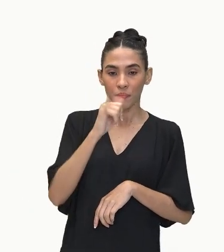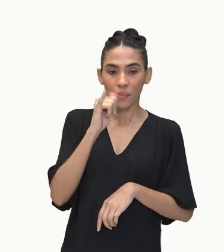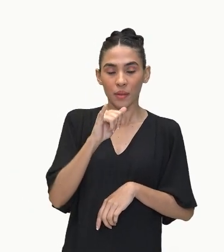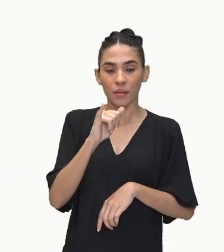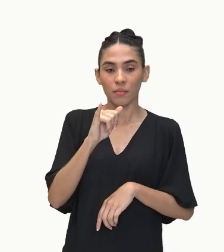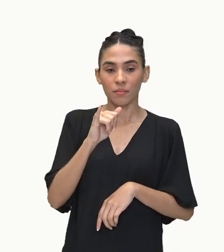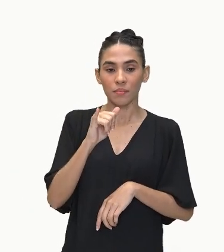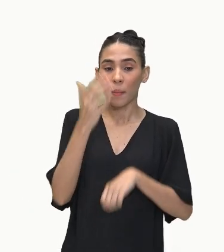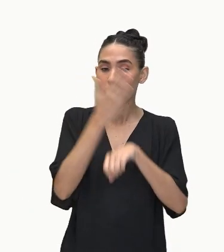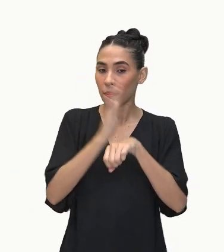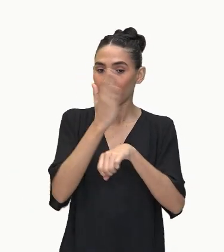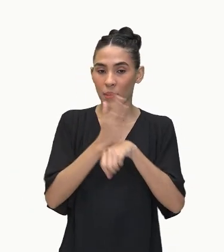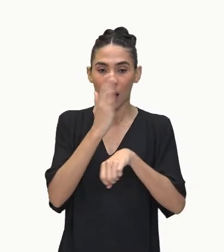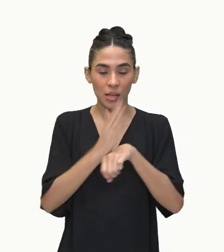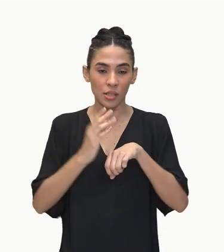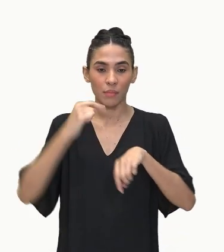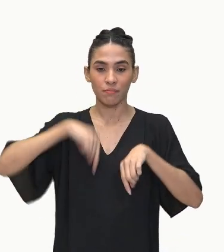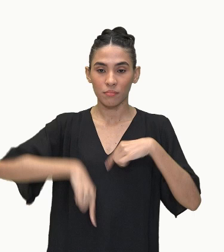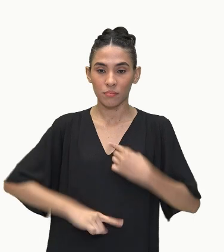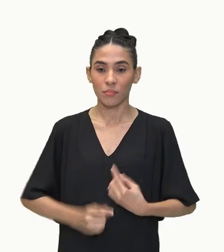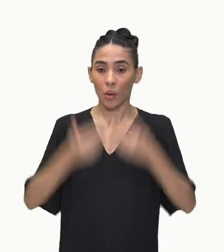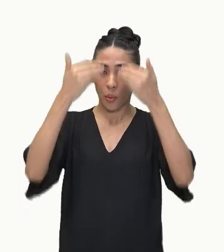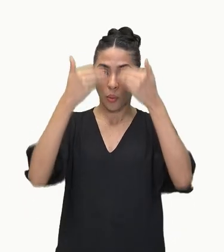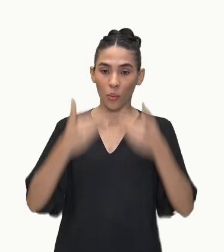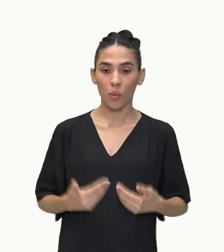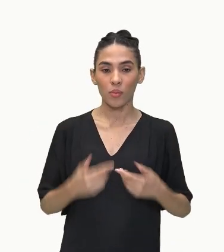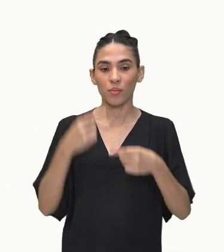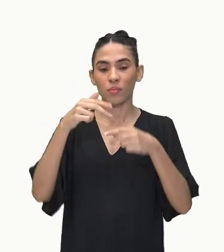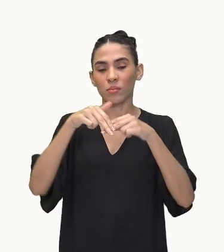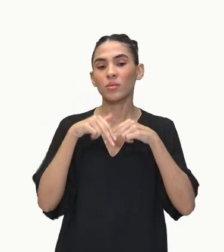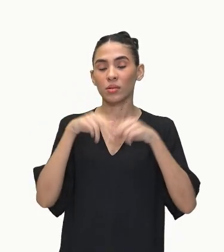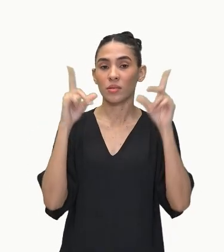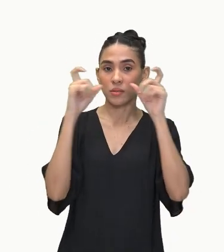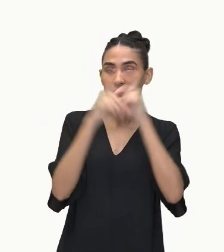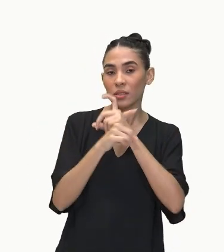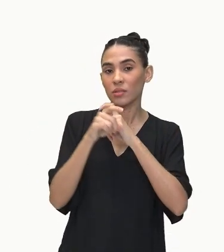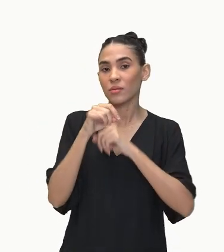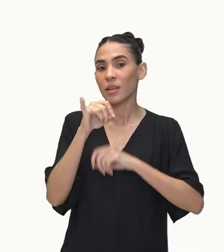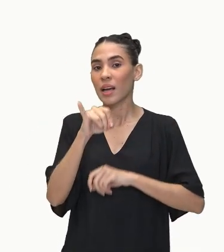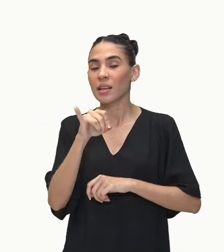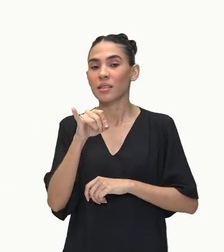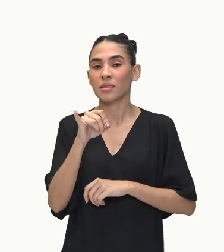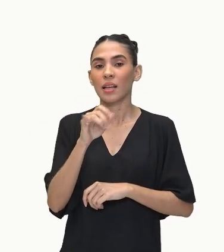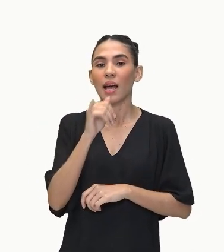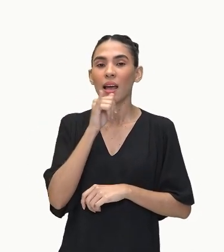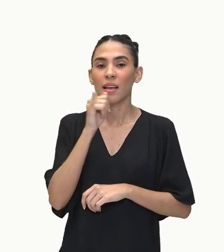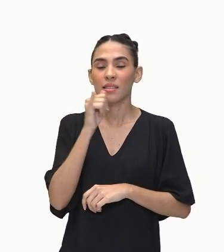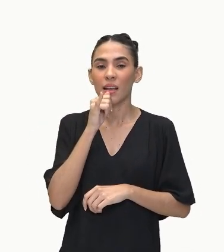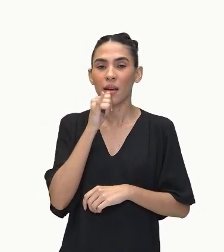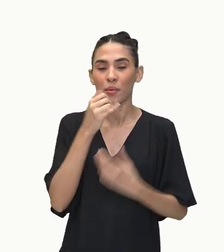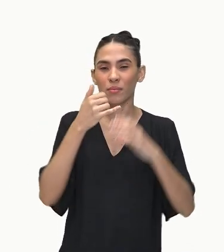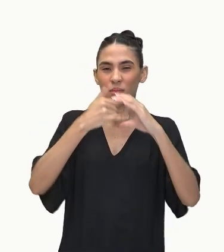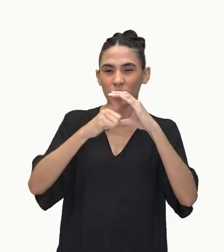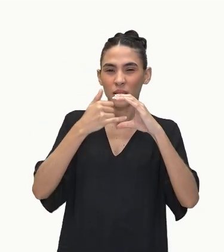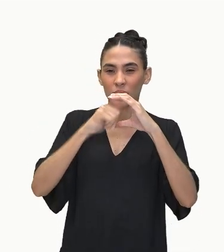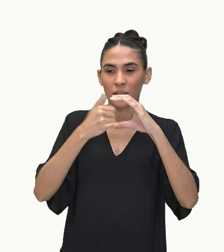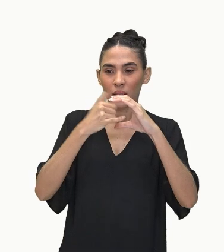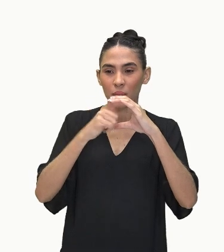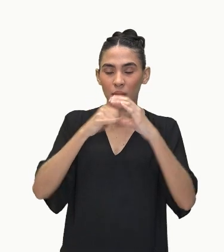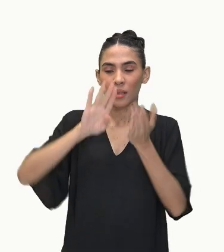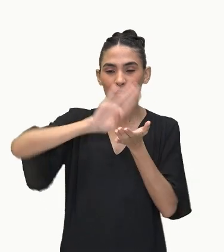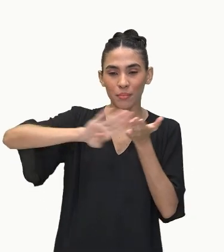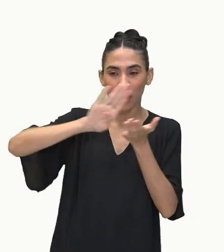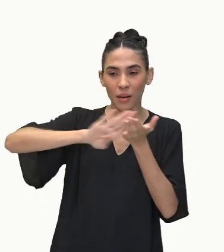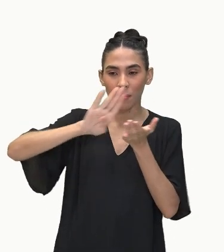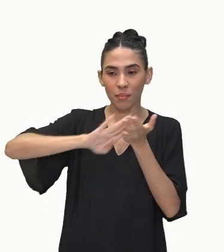atividades. Então, por isso que é muito difícil você tirar tudo que é carboidrato da sua